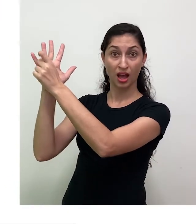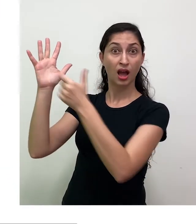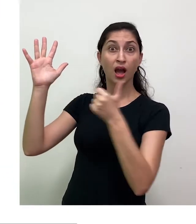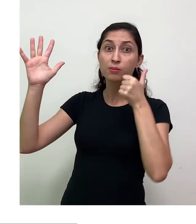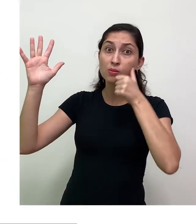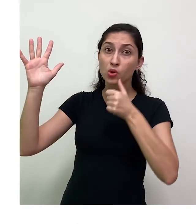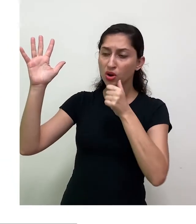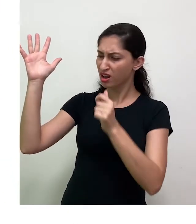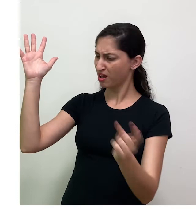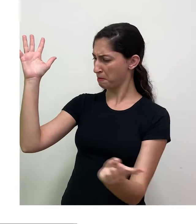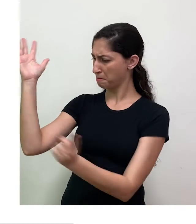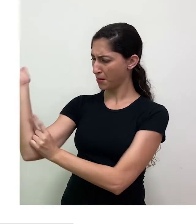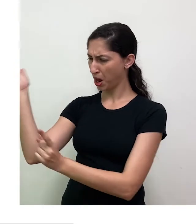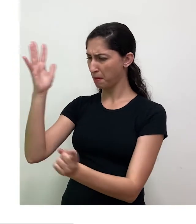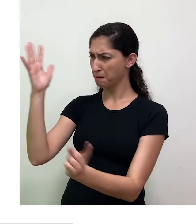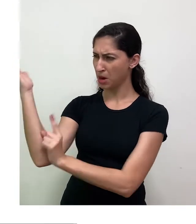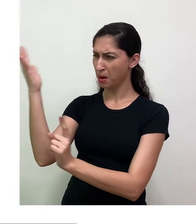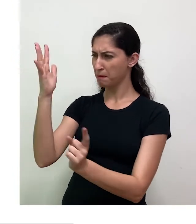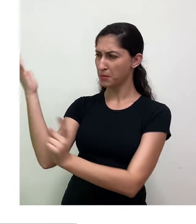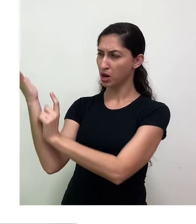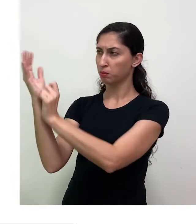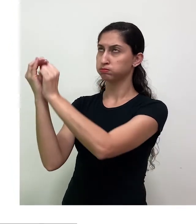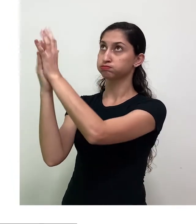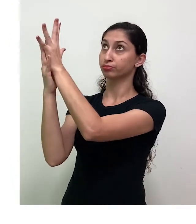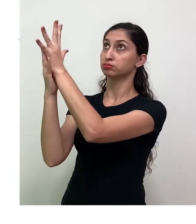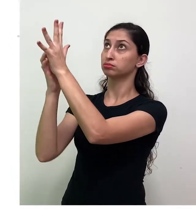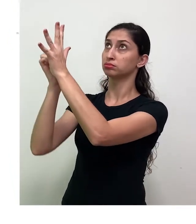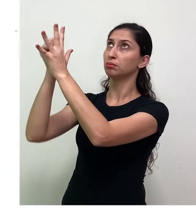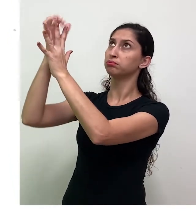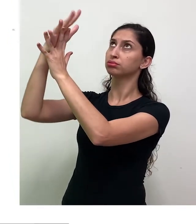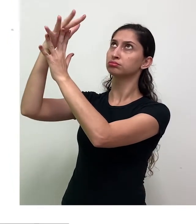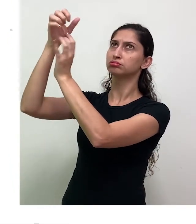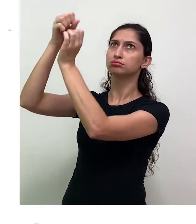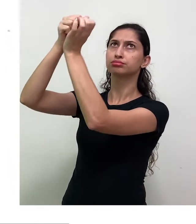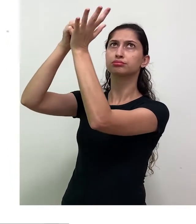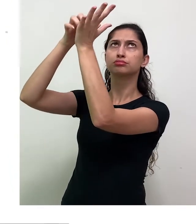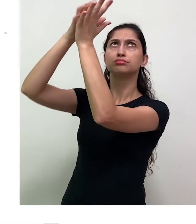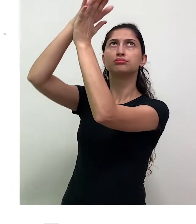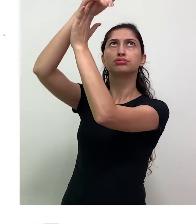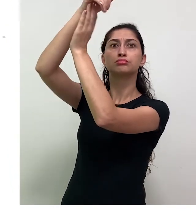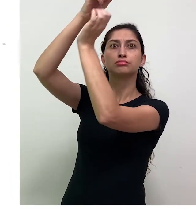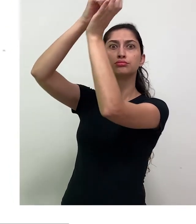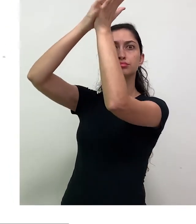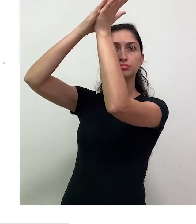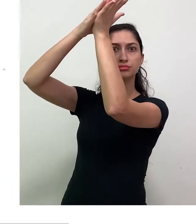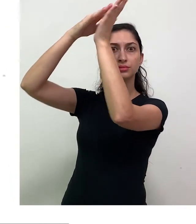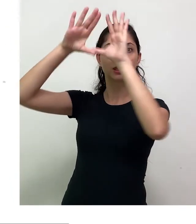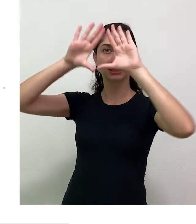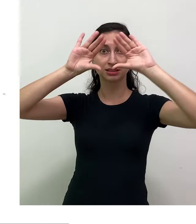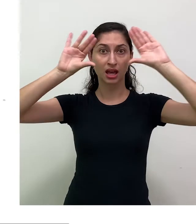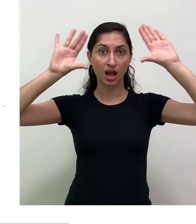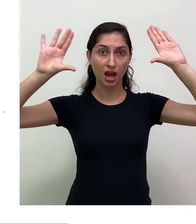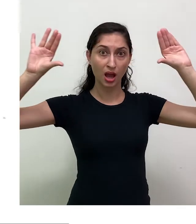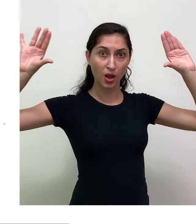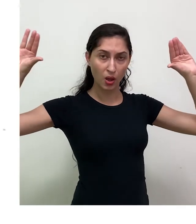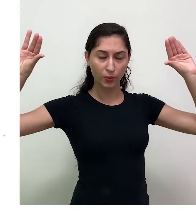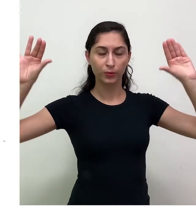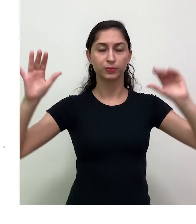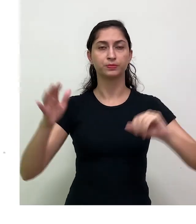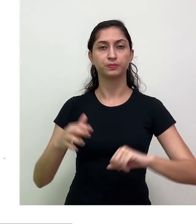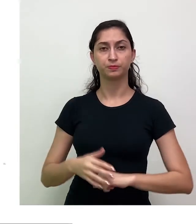a esposa bateu várias vezes no tronco, que cresceu. Cresceu até furar um buraco no céu e